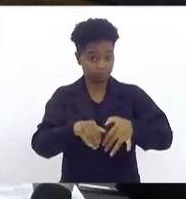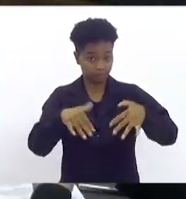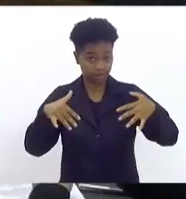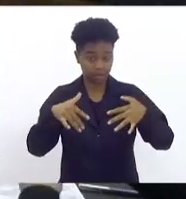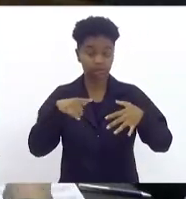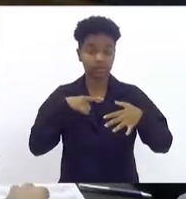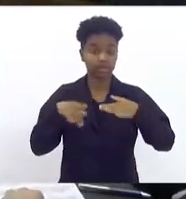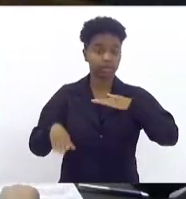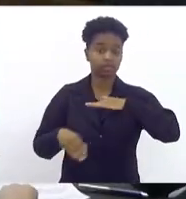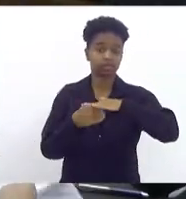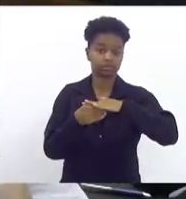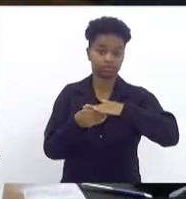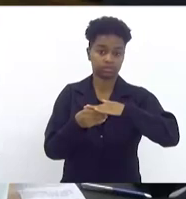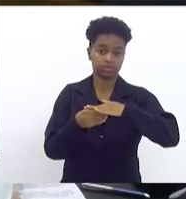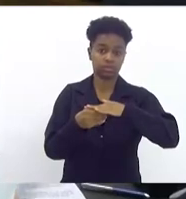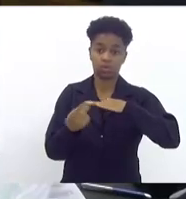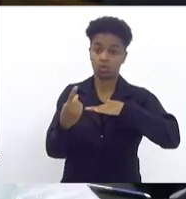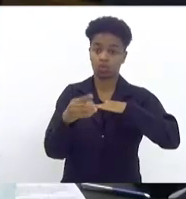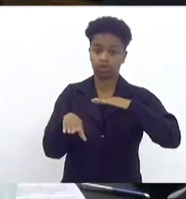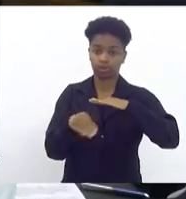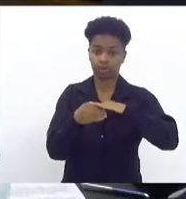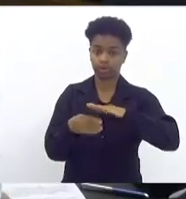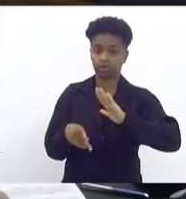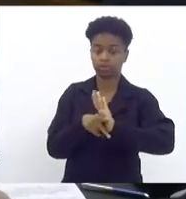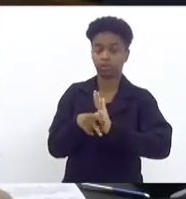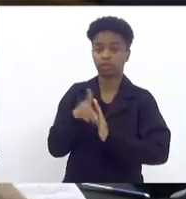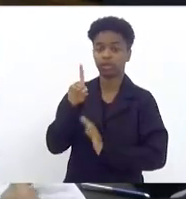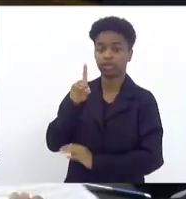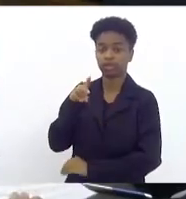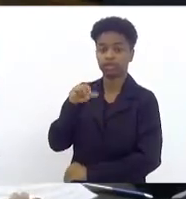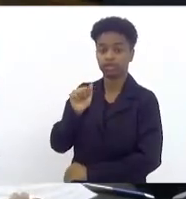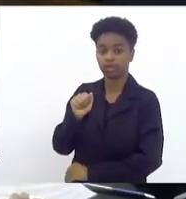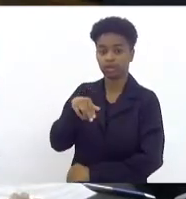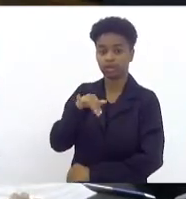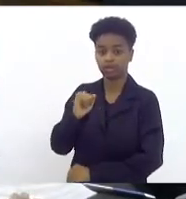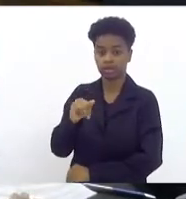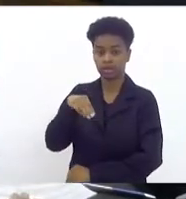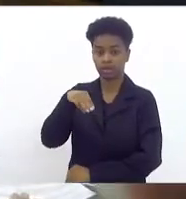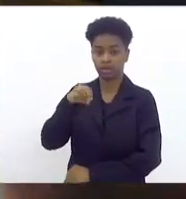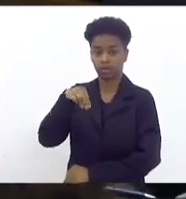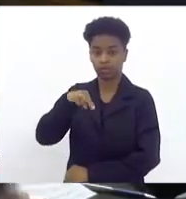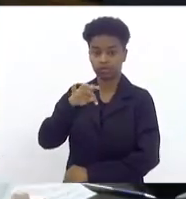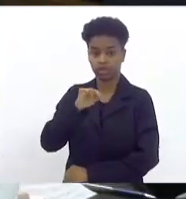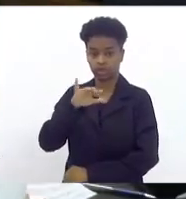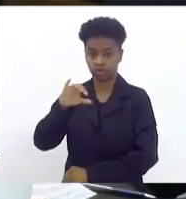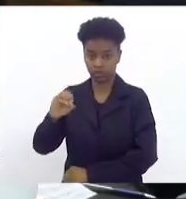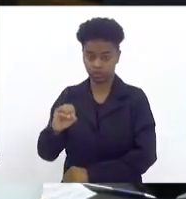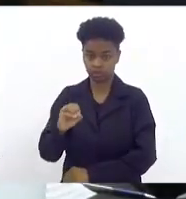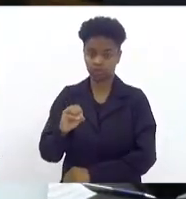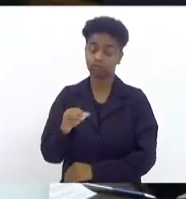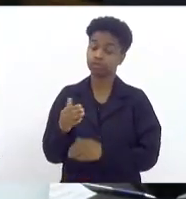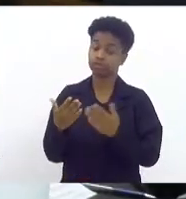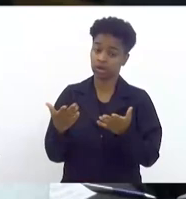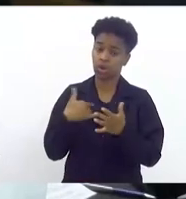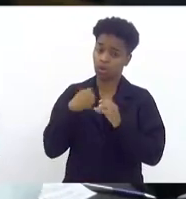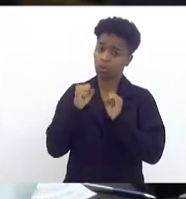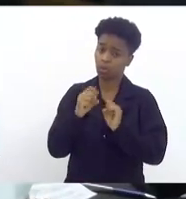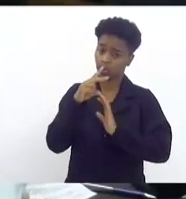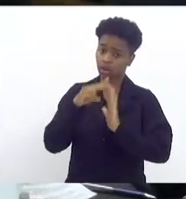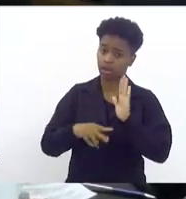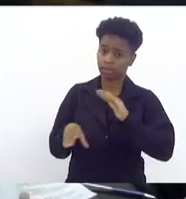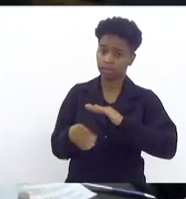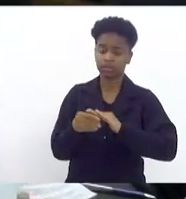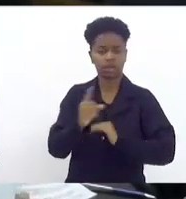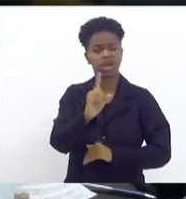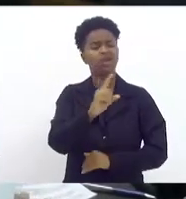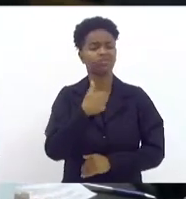recebeu uma emenda da deputada Dani Monteiro, justamente fazendo aqui. Eu posso ler essa emenda? Não, a